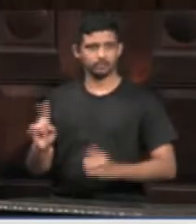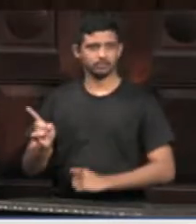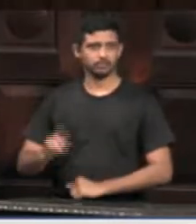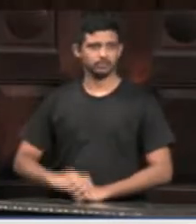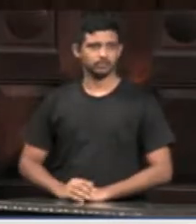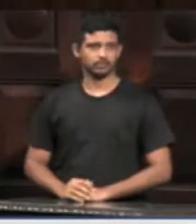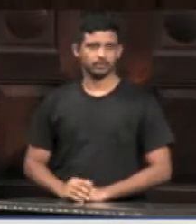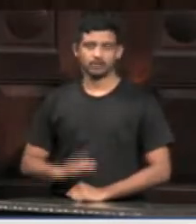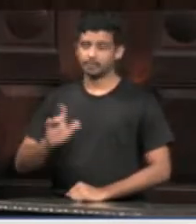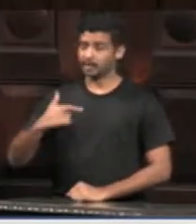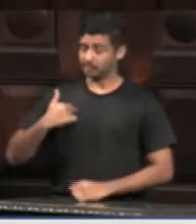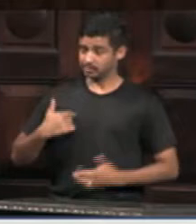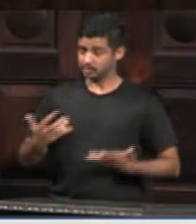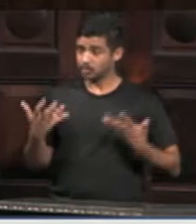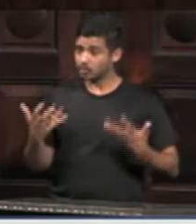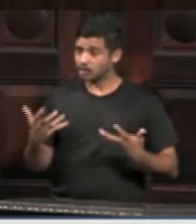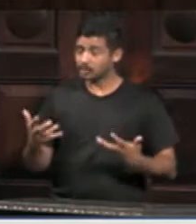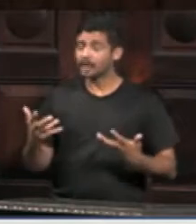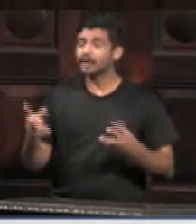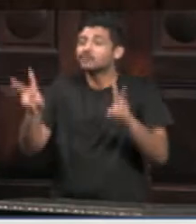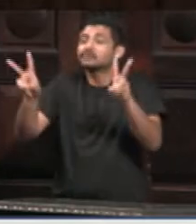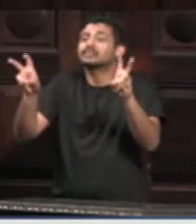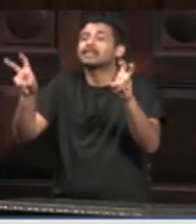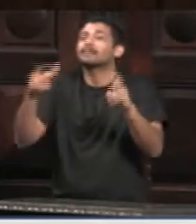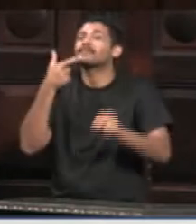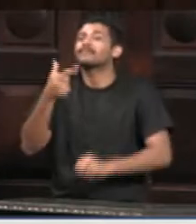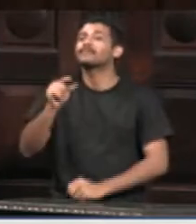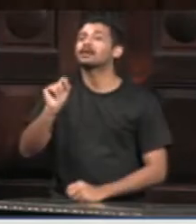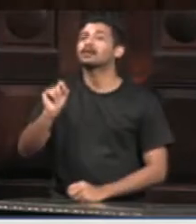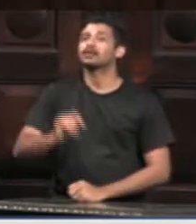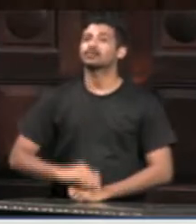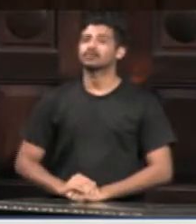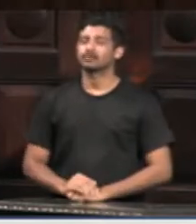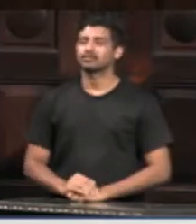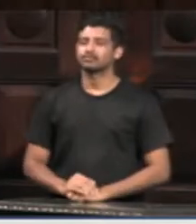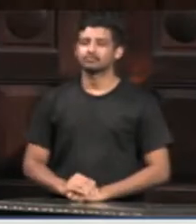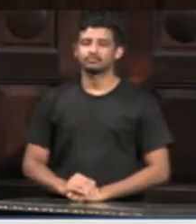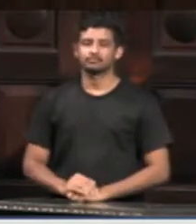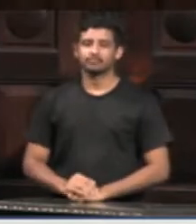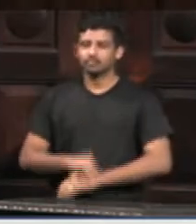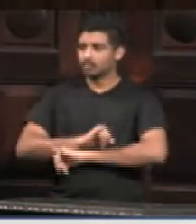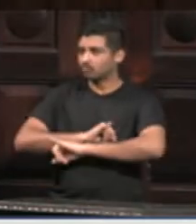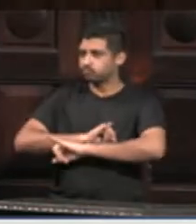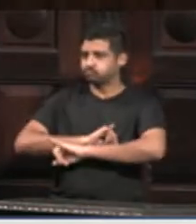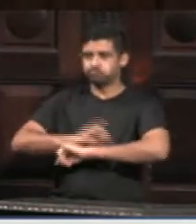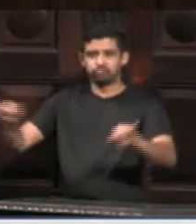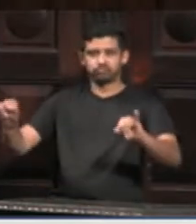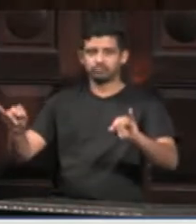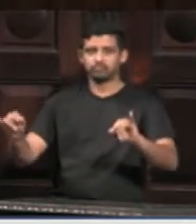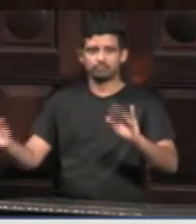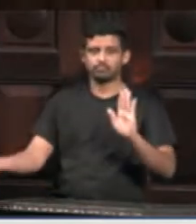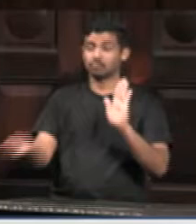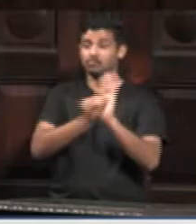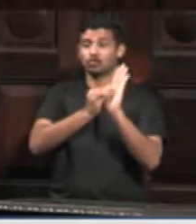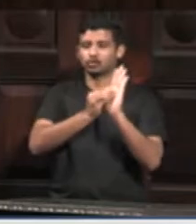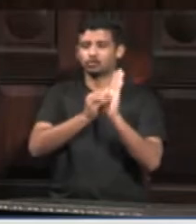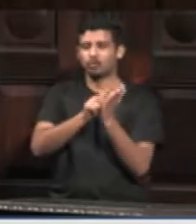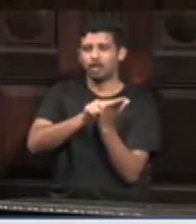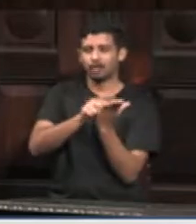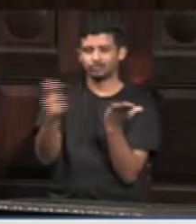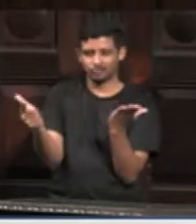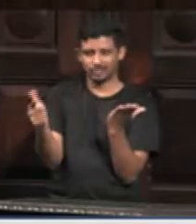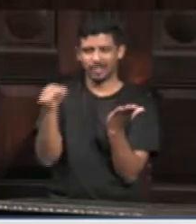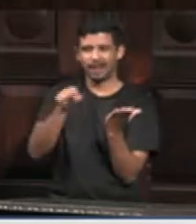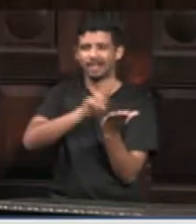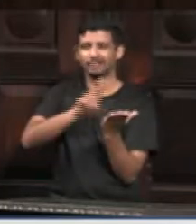que eu quero mesmo tratar é a notícia que saiu publicada no jornal O